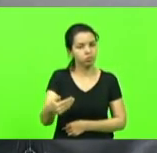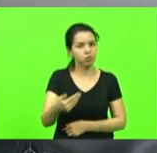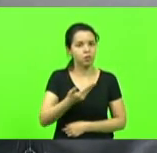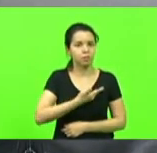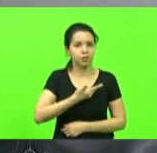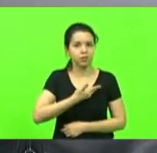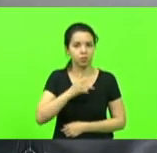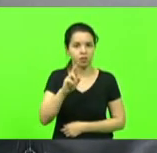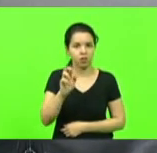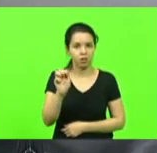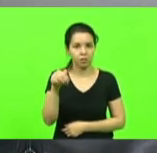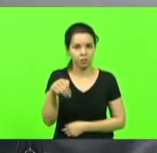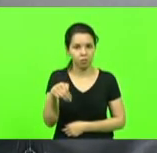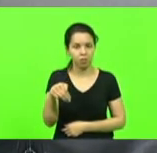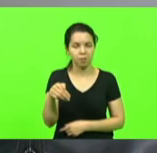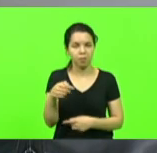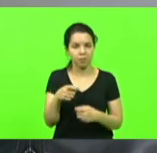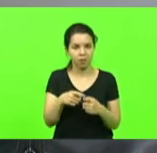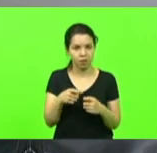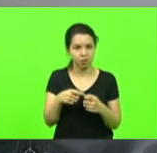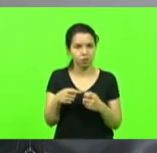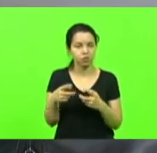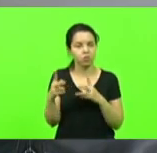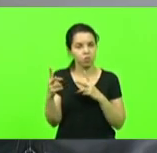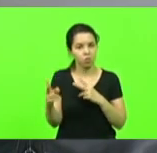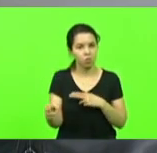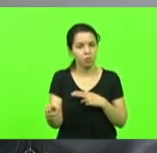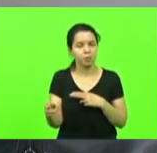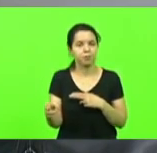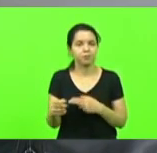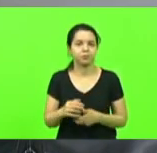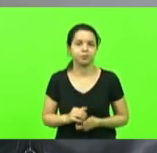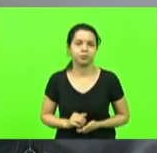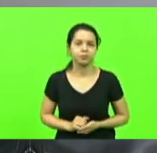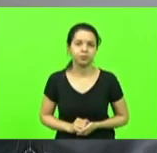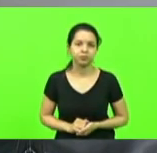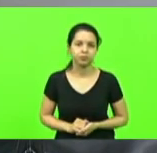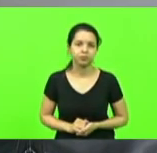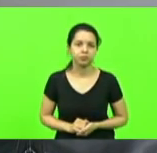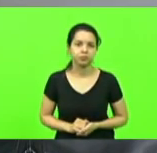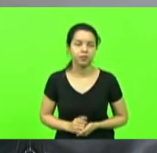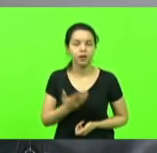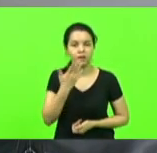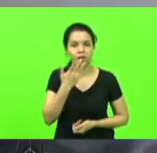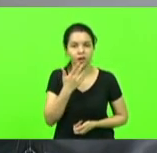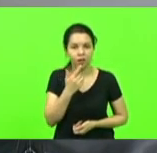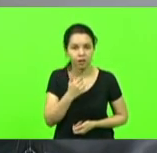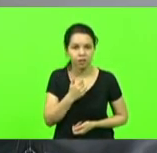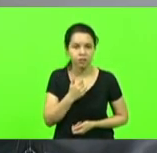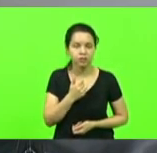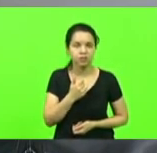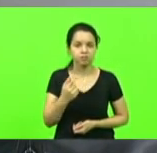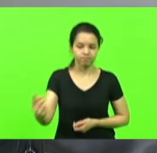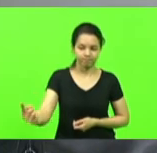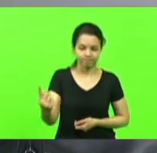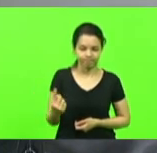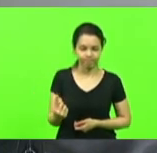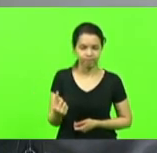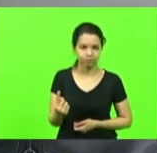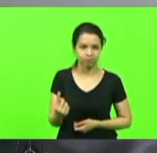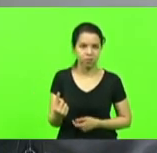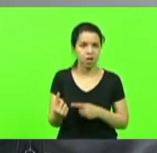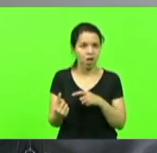és médico como eu, na hora que vem uma criança com dificuldade de fala,